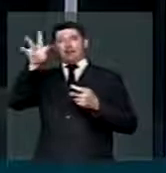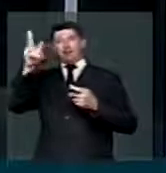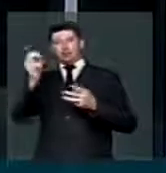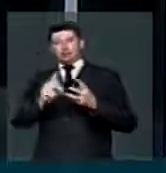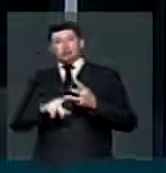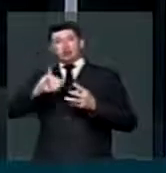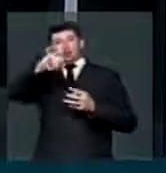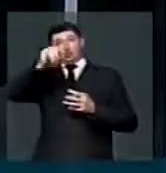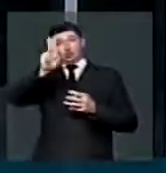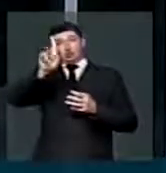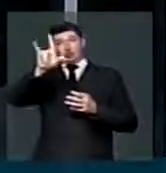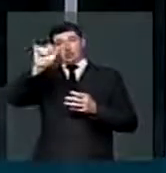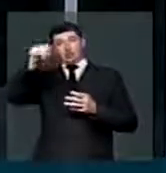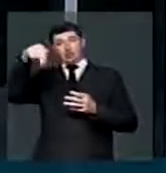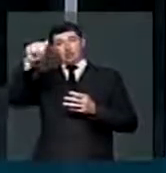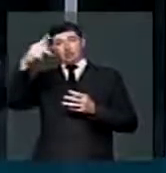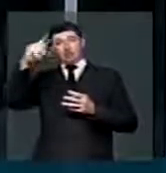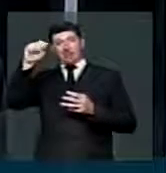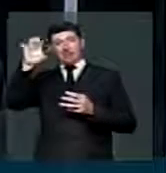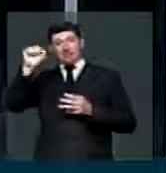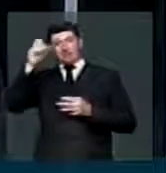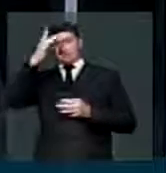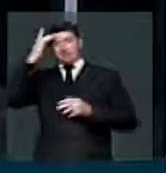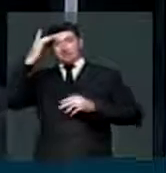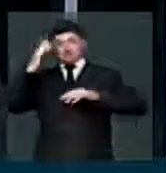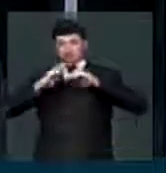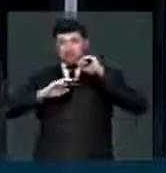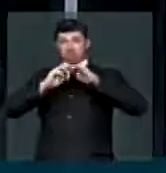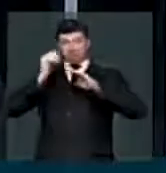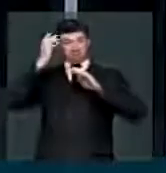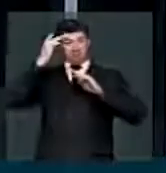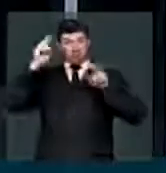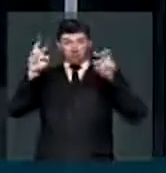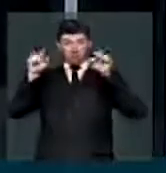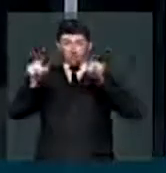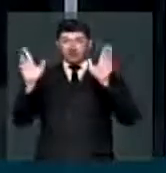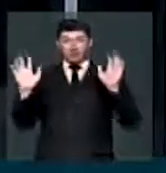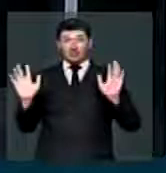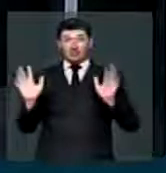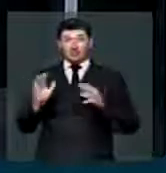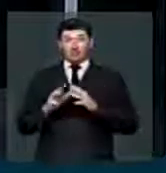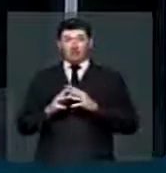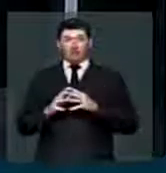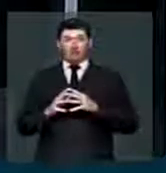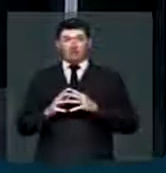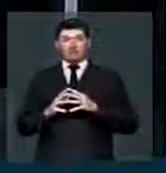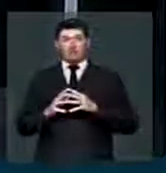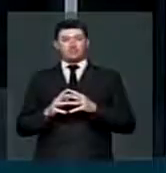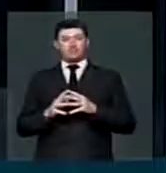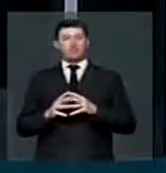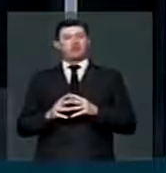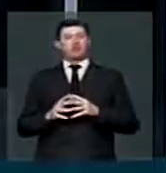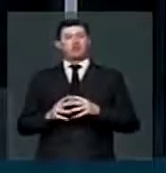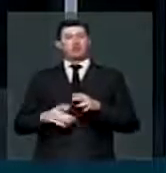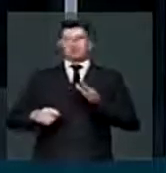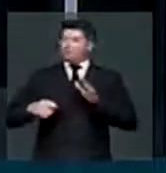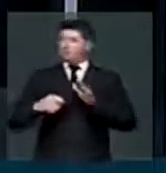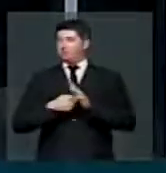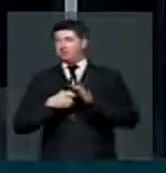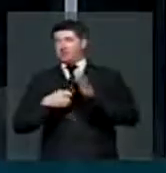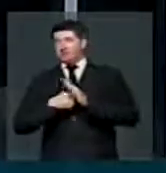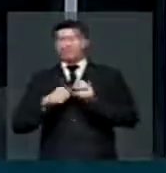Paz, certamente grandes especialistas no tema, que colocaram por